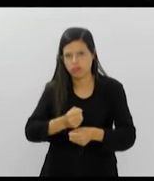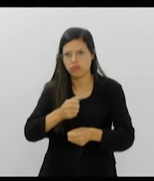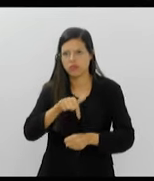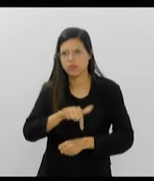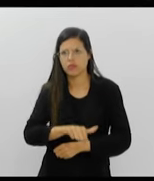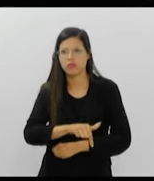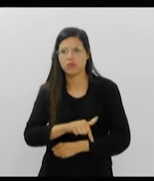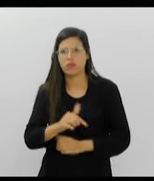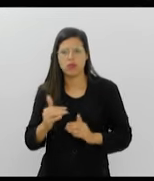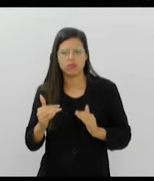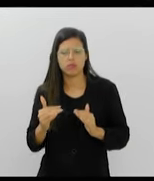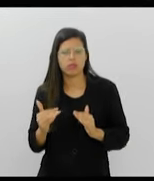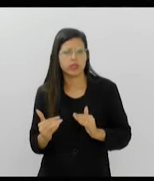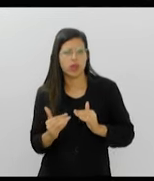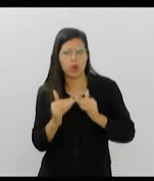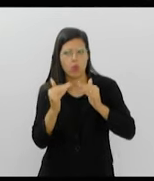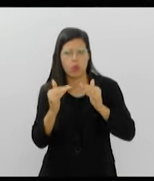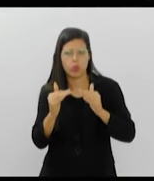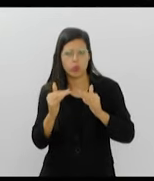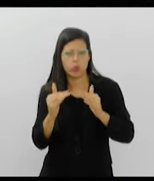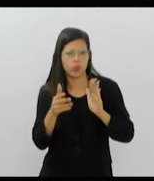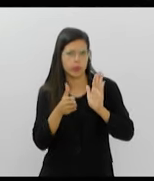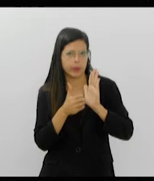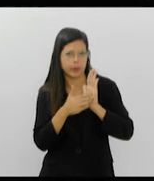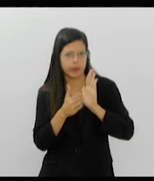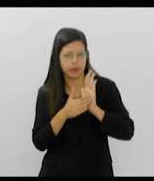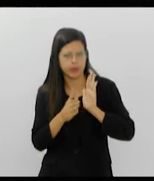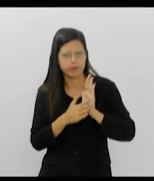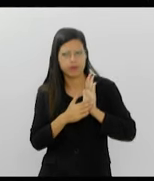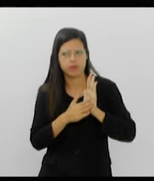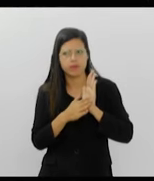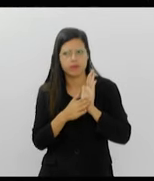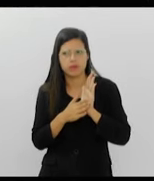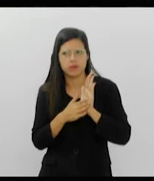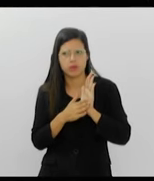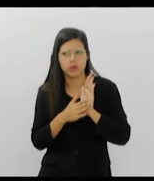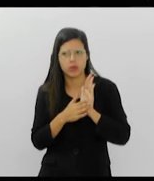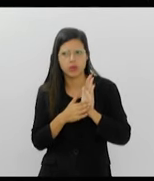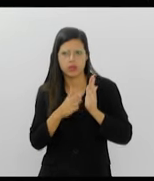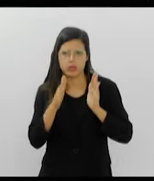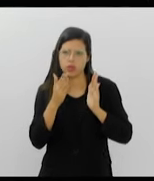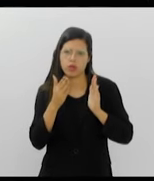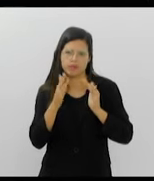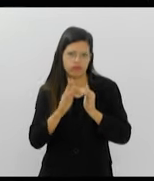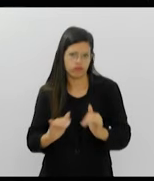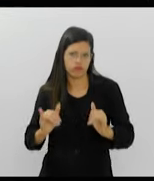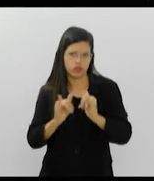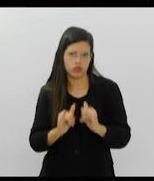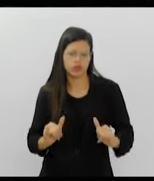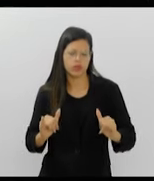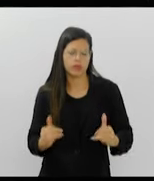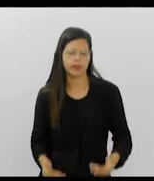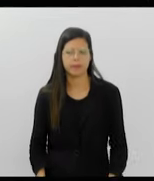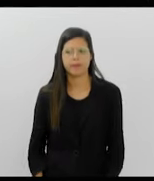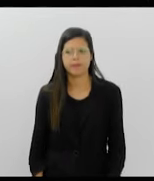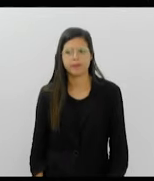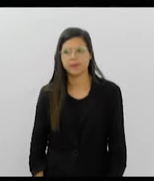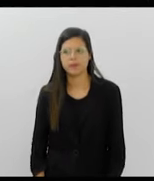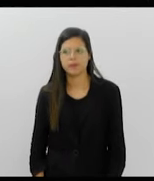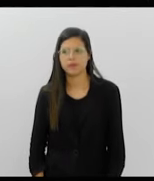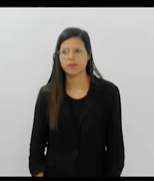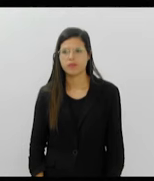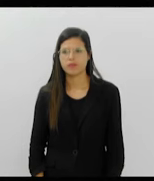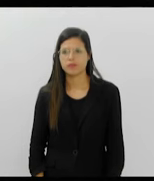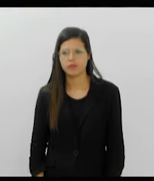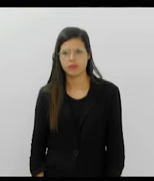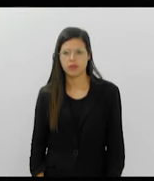em coerência, né, com as suas propostas de campanha. É isso que é